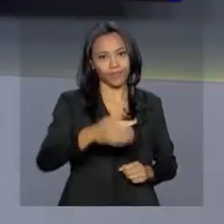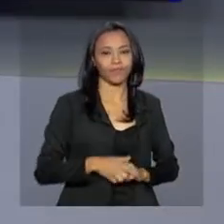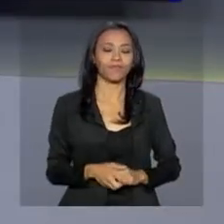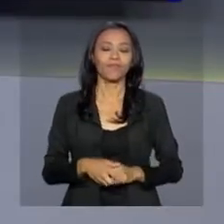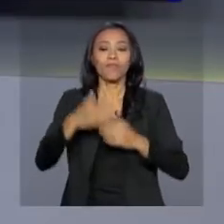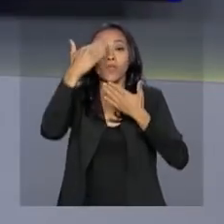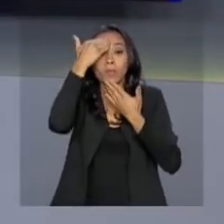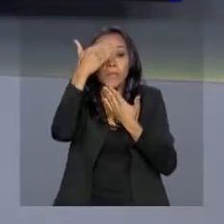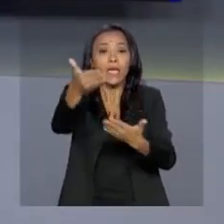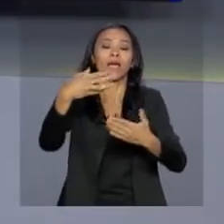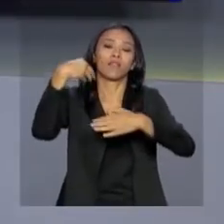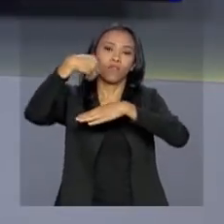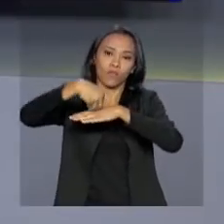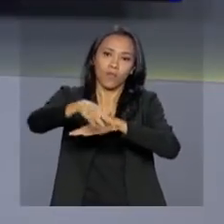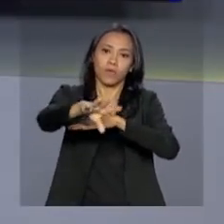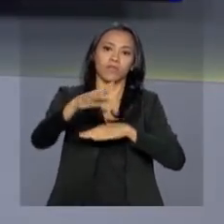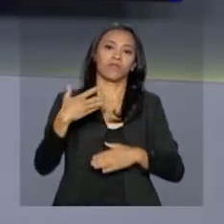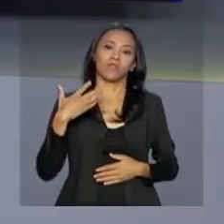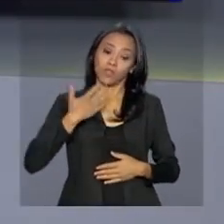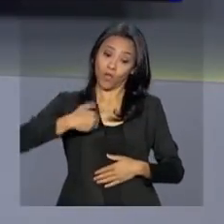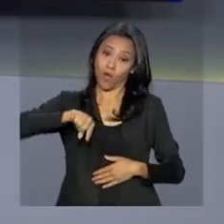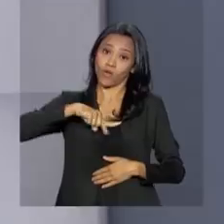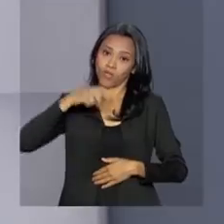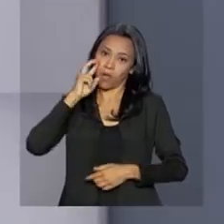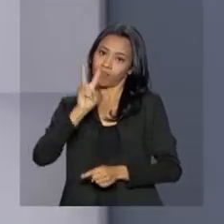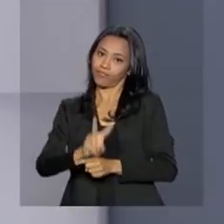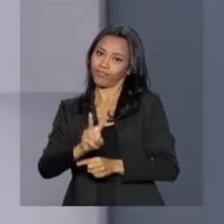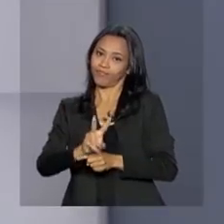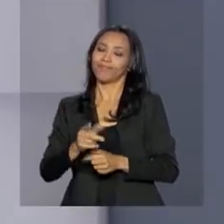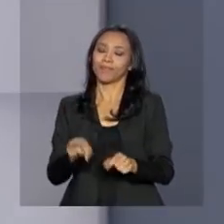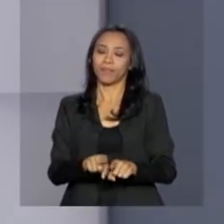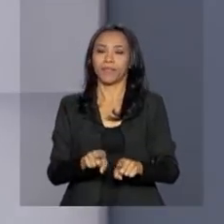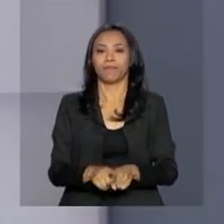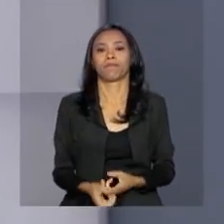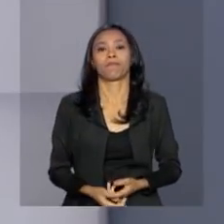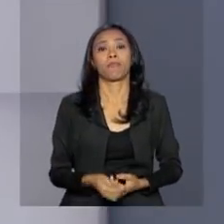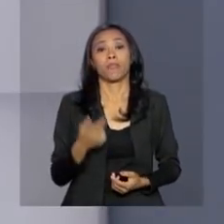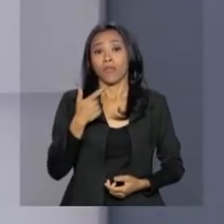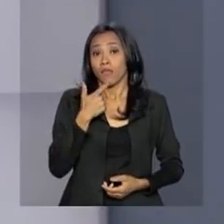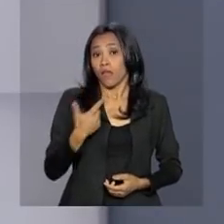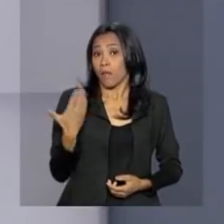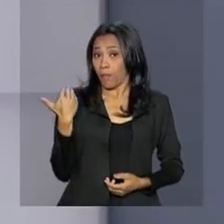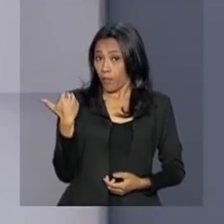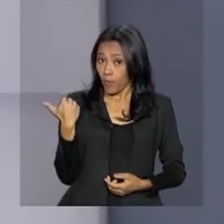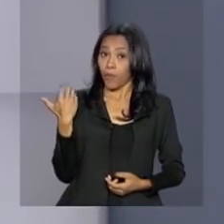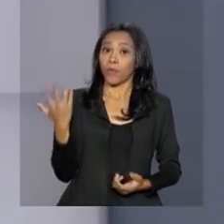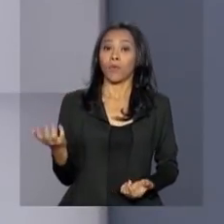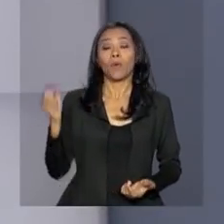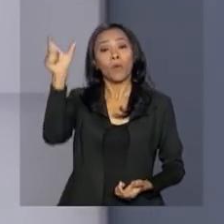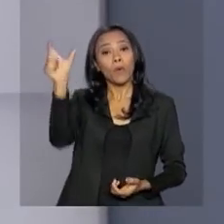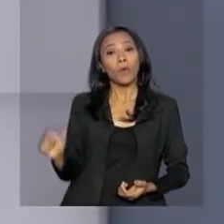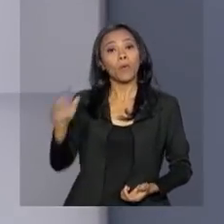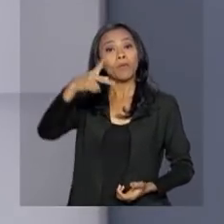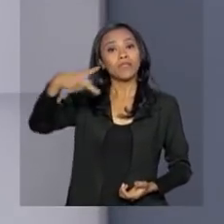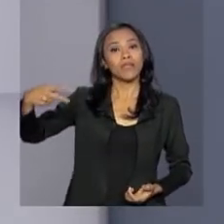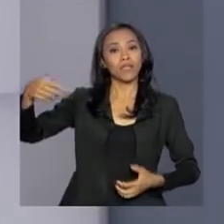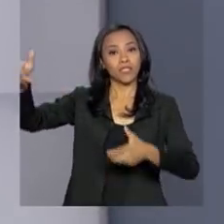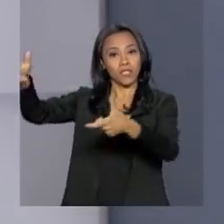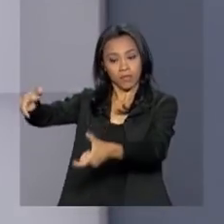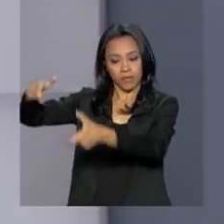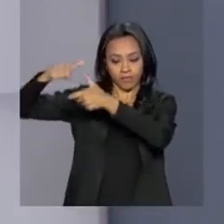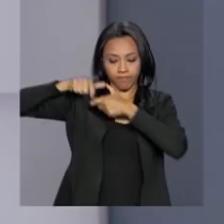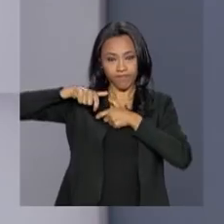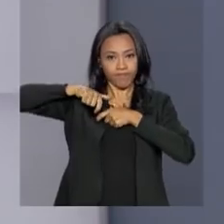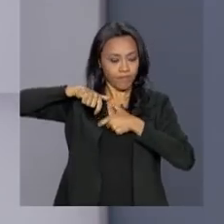obrigada pelas informações Márcia estamos aqui acompanhando também e olha agora a pouco o presidente Mário benitz recebeu a faixa